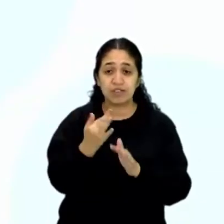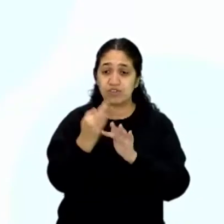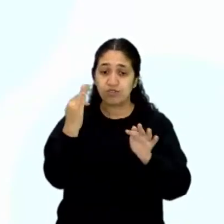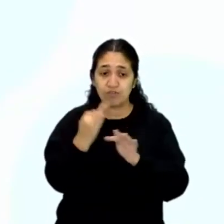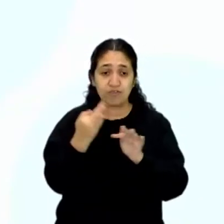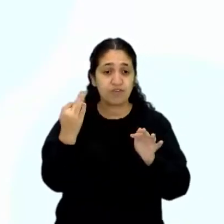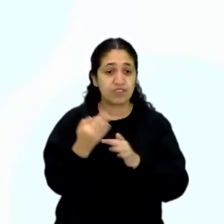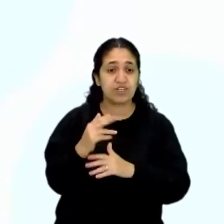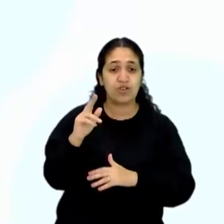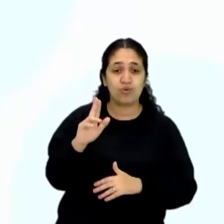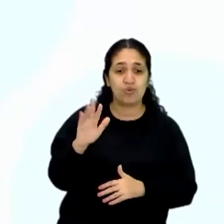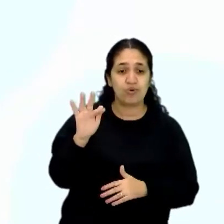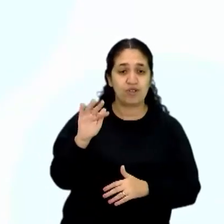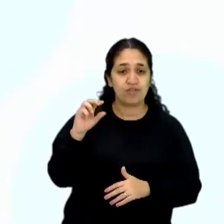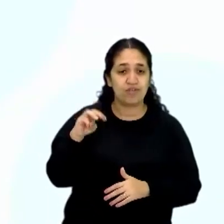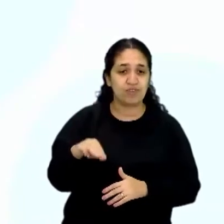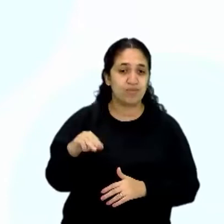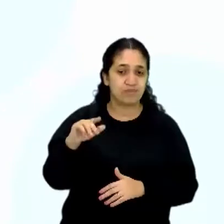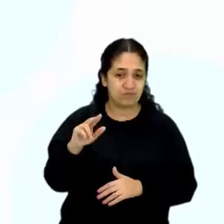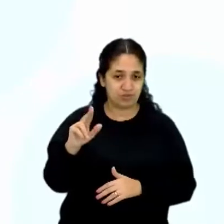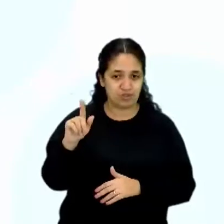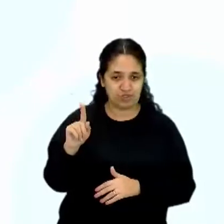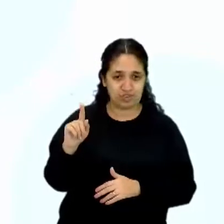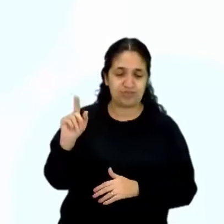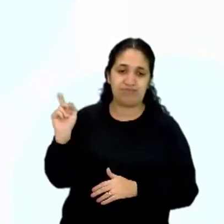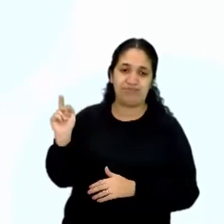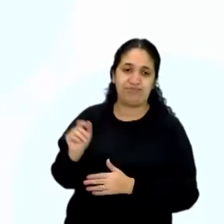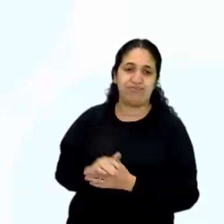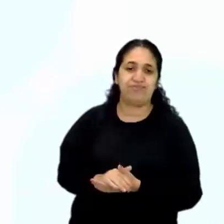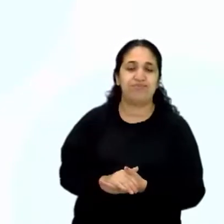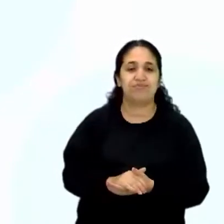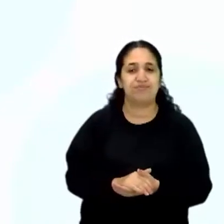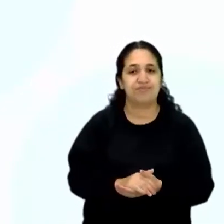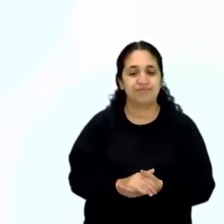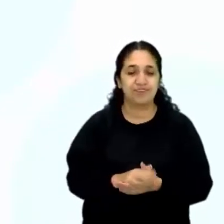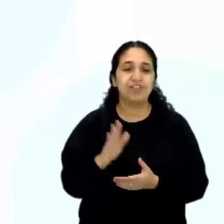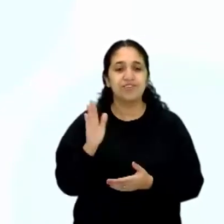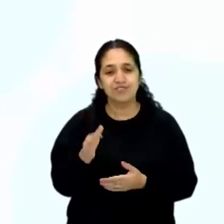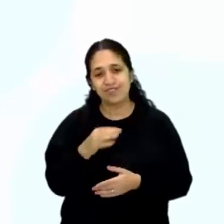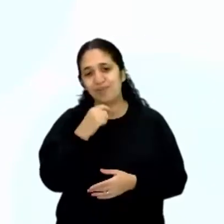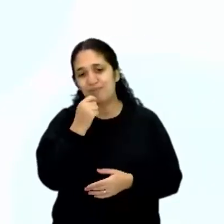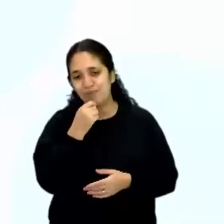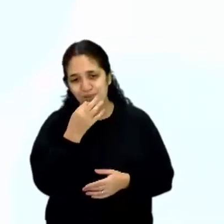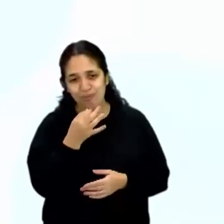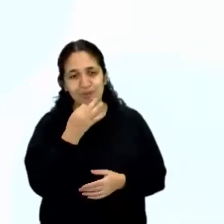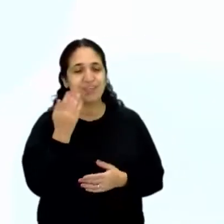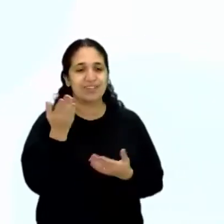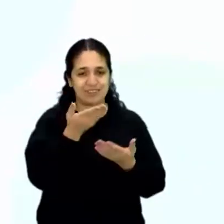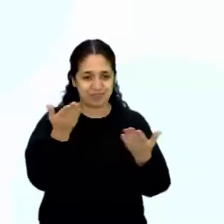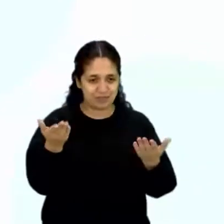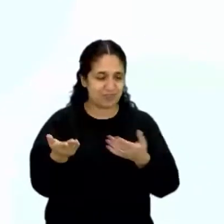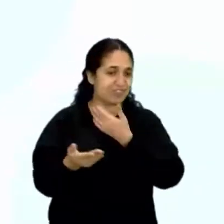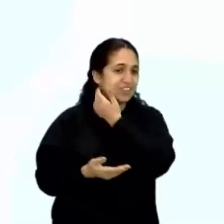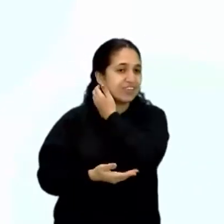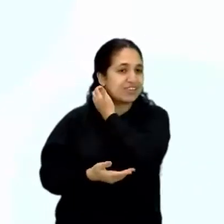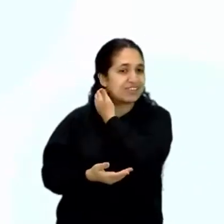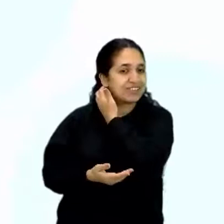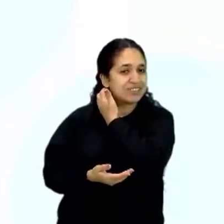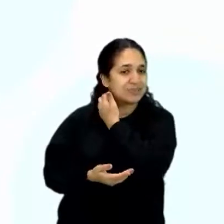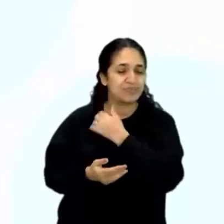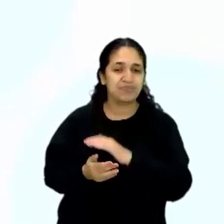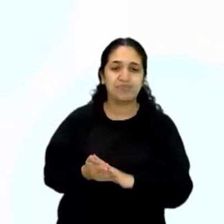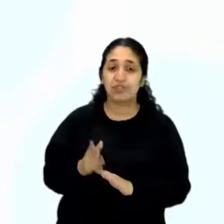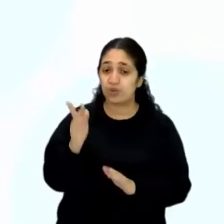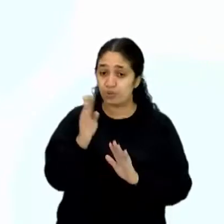Minas Gerais, a UFMG. Aqui a gente sempre comenta com vocês, né? Então, no